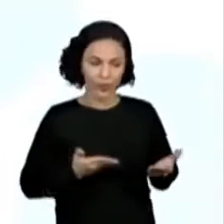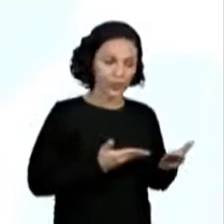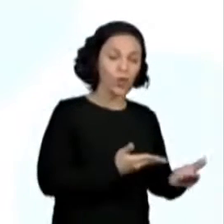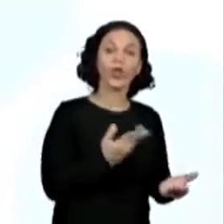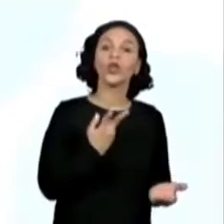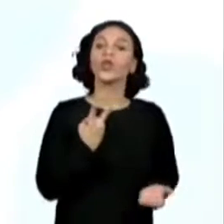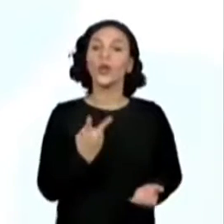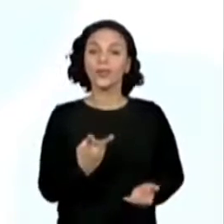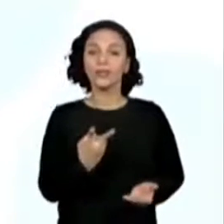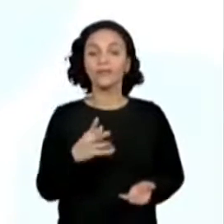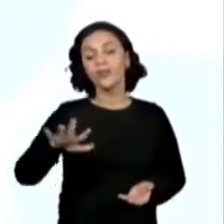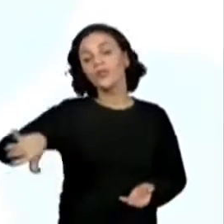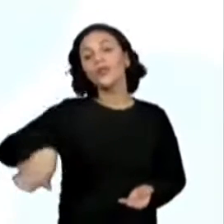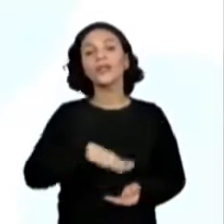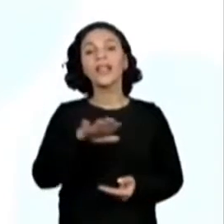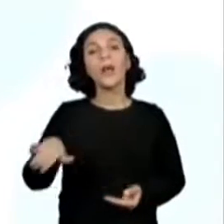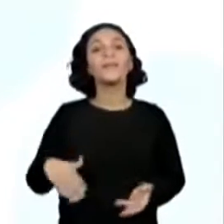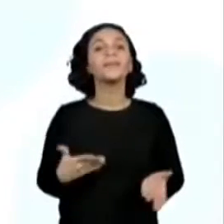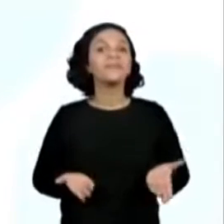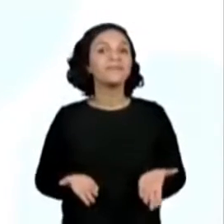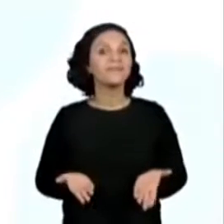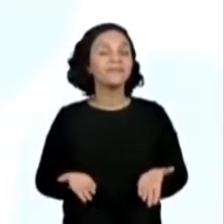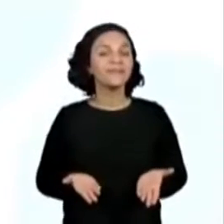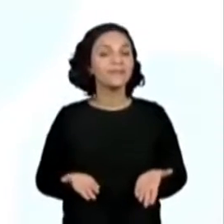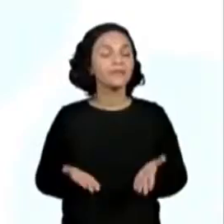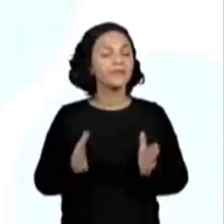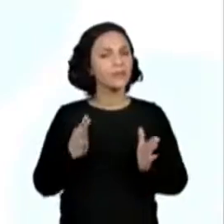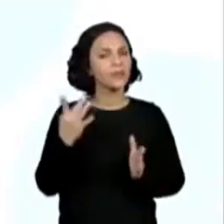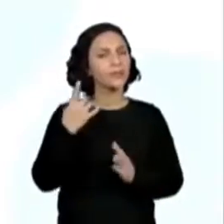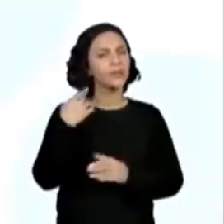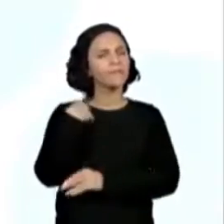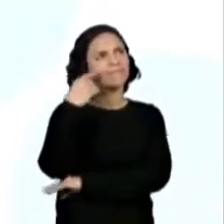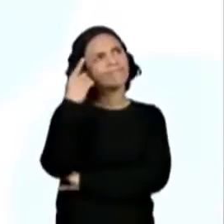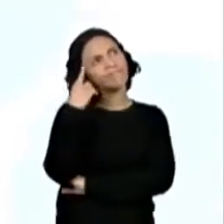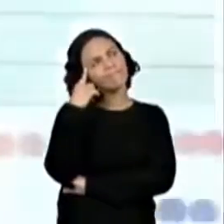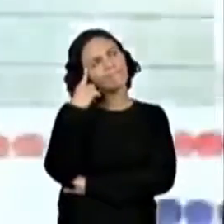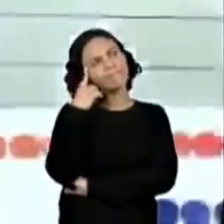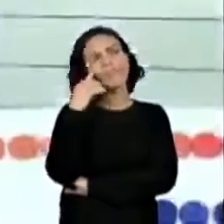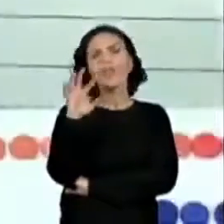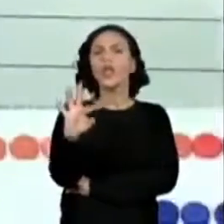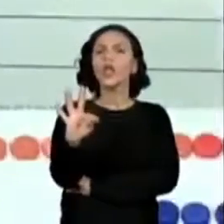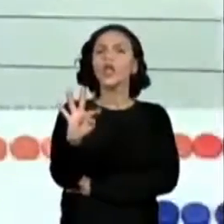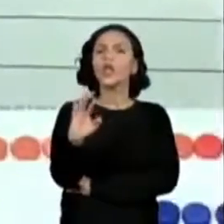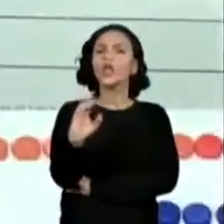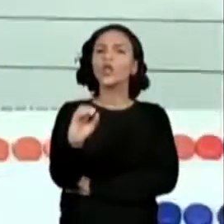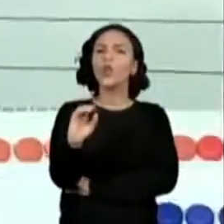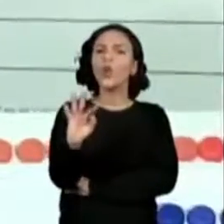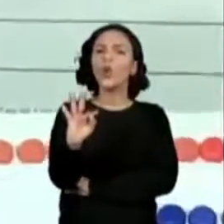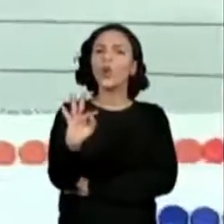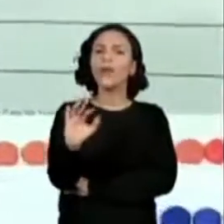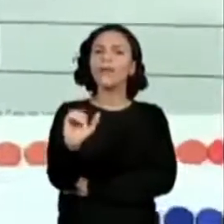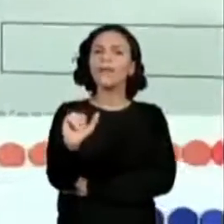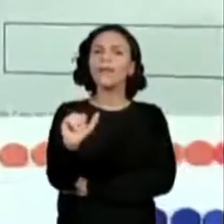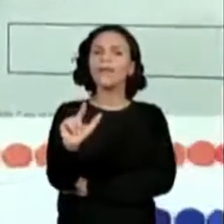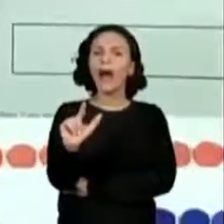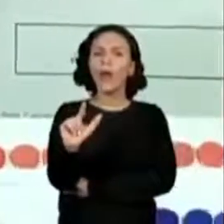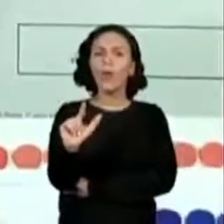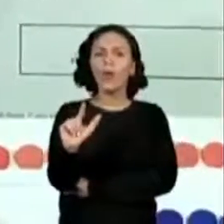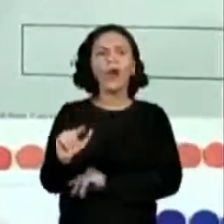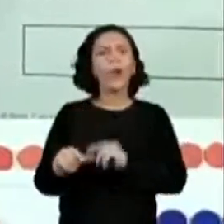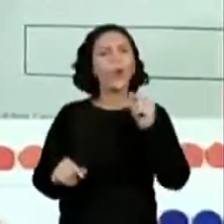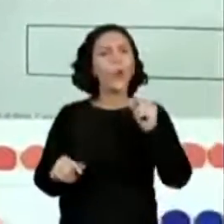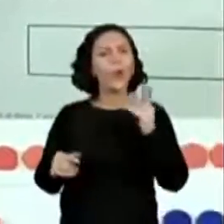assadeiras? Primeiro, criançada, a gente vai pensar em o que é total. O que é total? Não é?